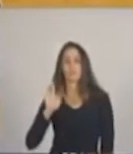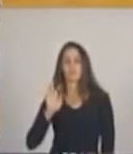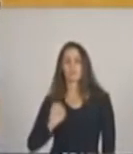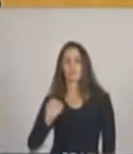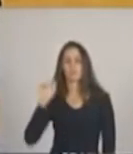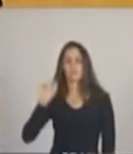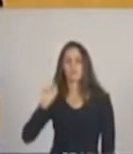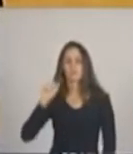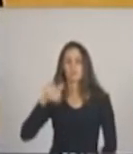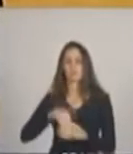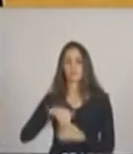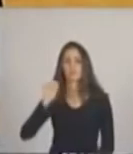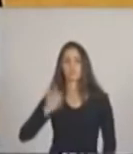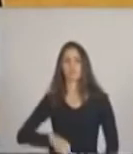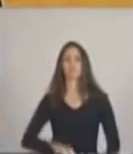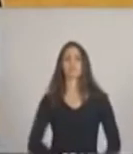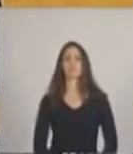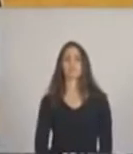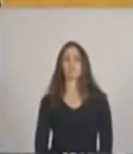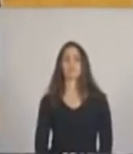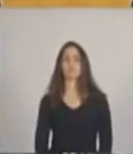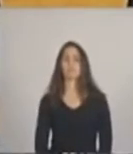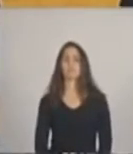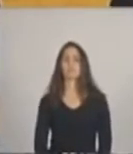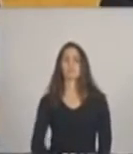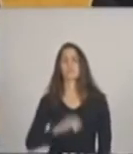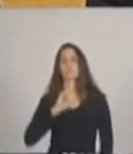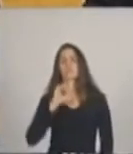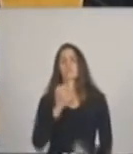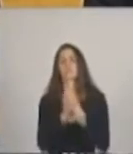Voto sim, presidente. Vota sim, deputado Zé Esmeraldo.